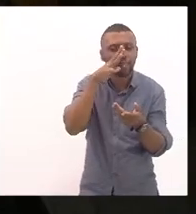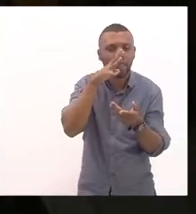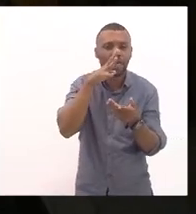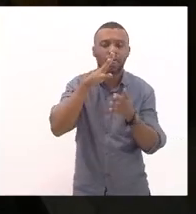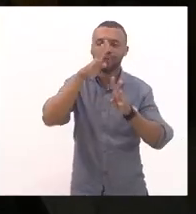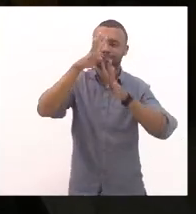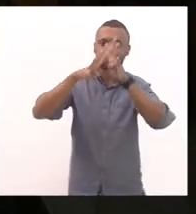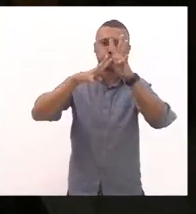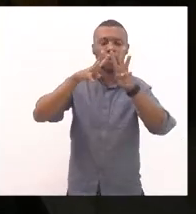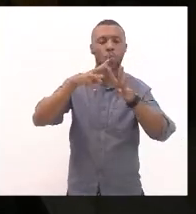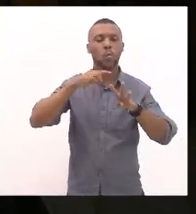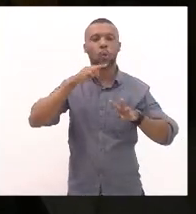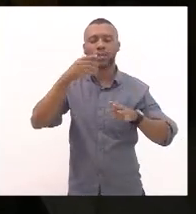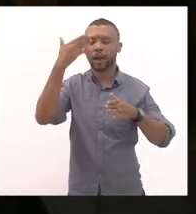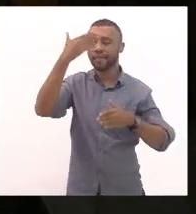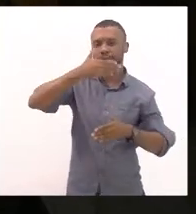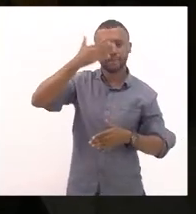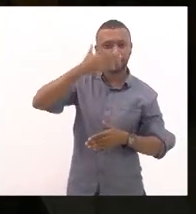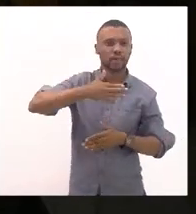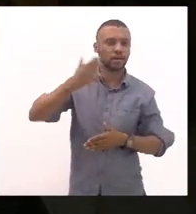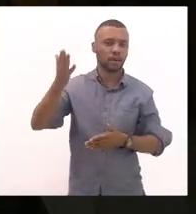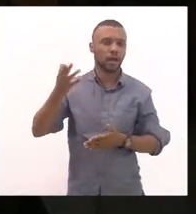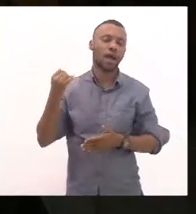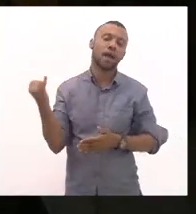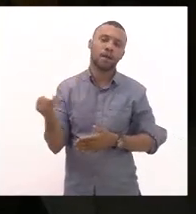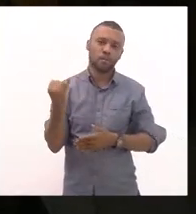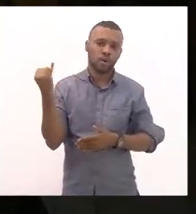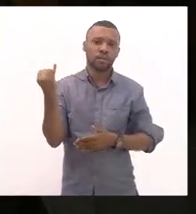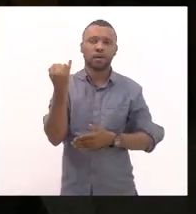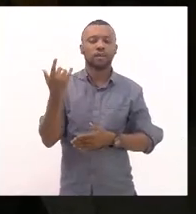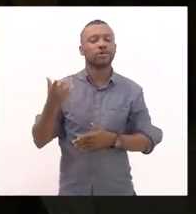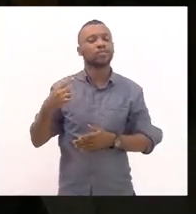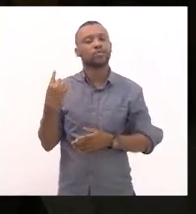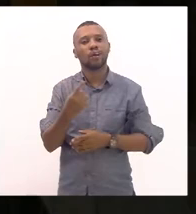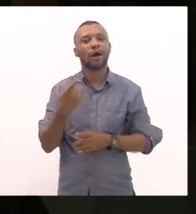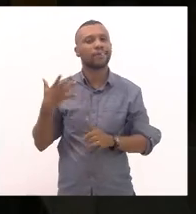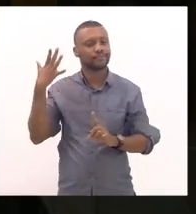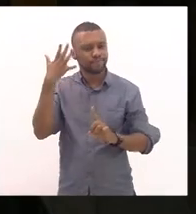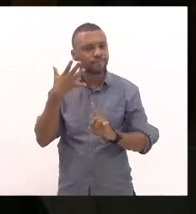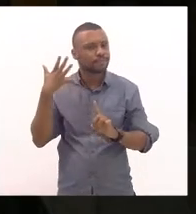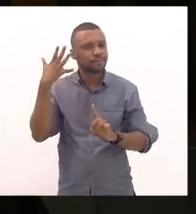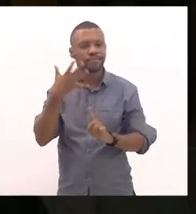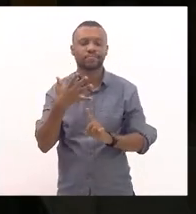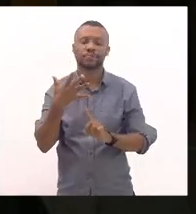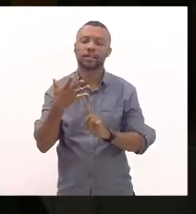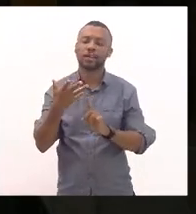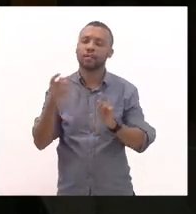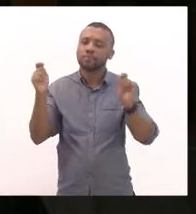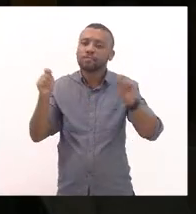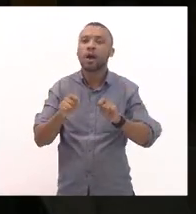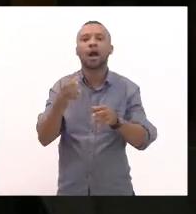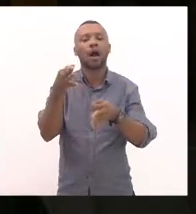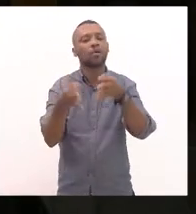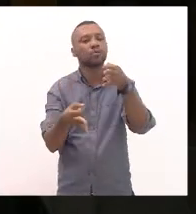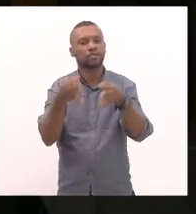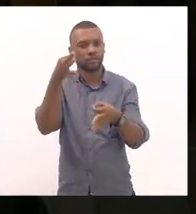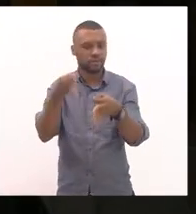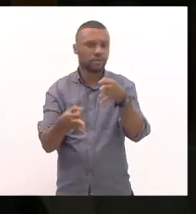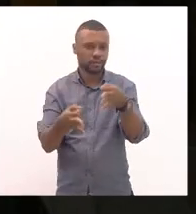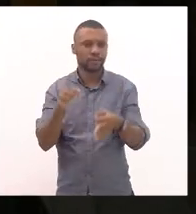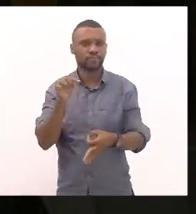conseguem enxergar mas é importante que a gente usa essa Tribuna e para poder fazer justiça